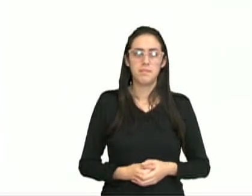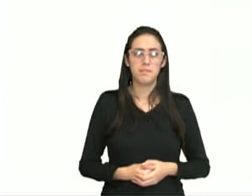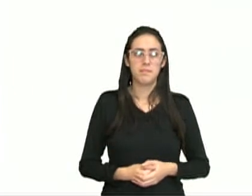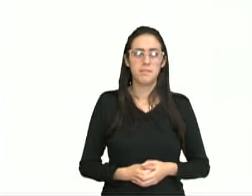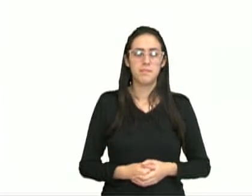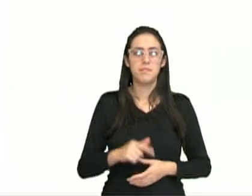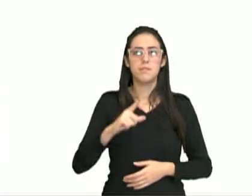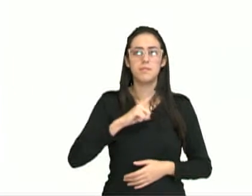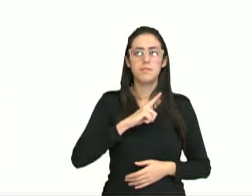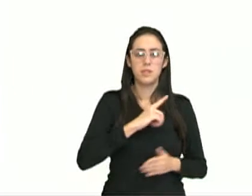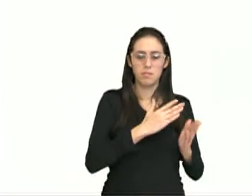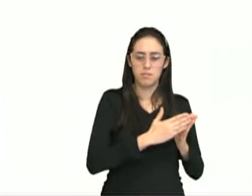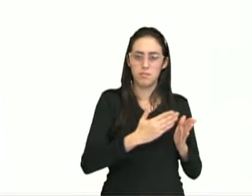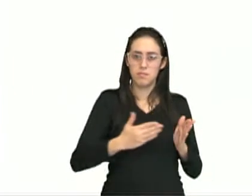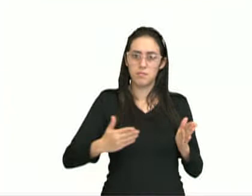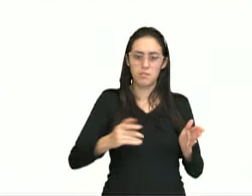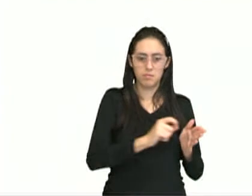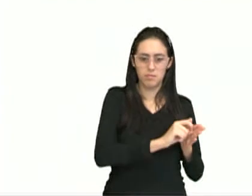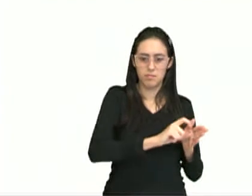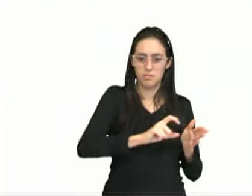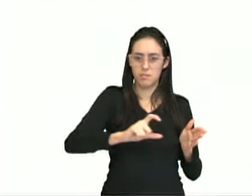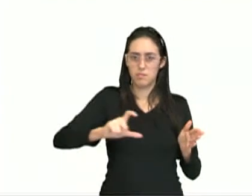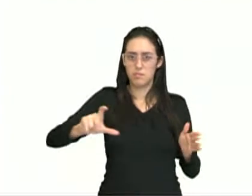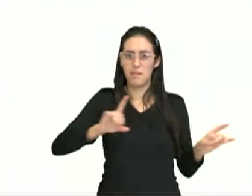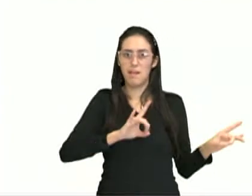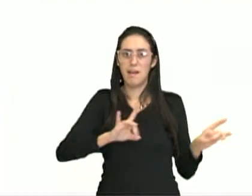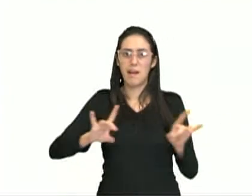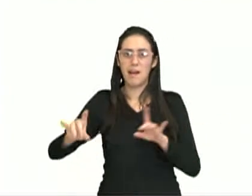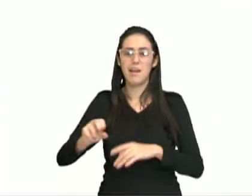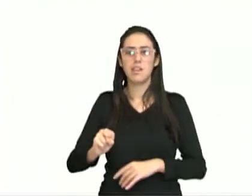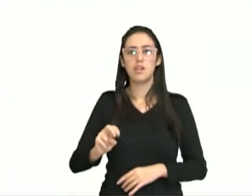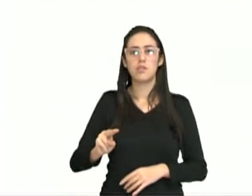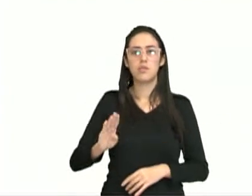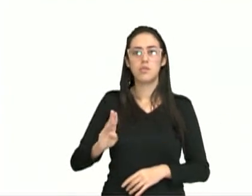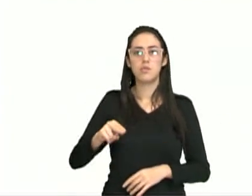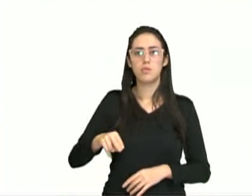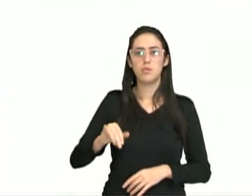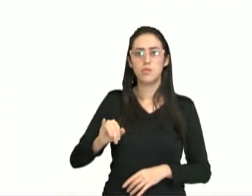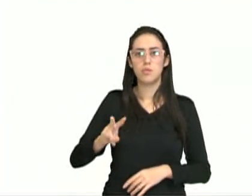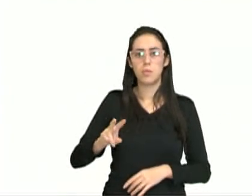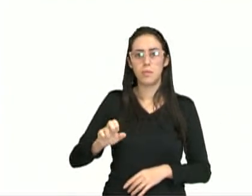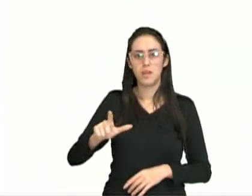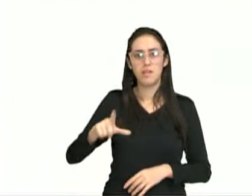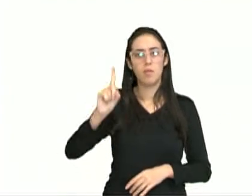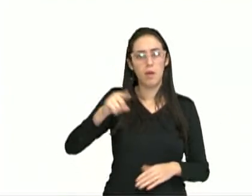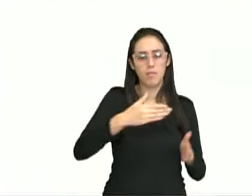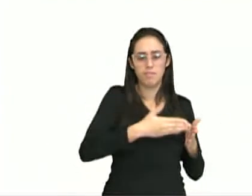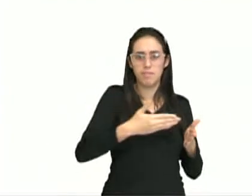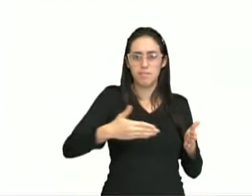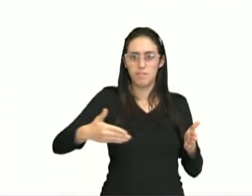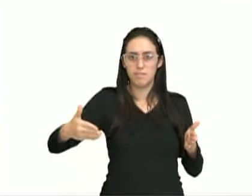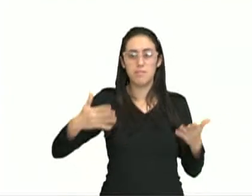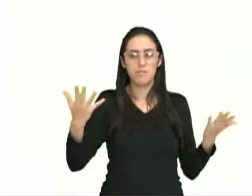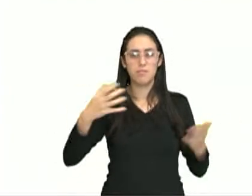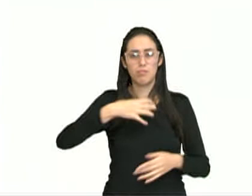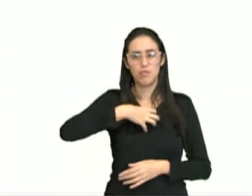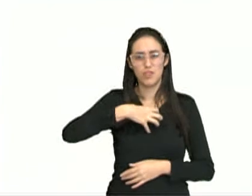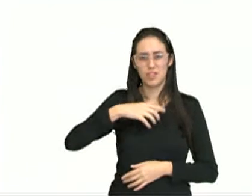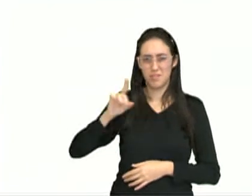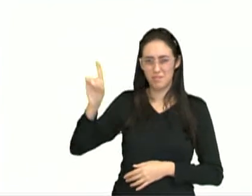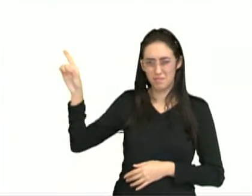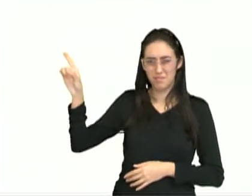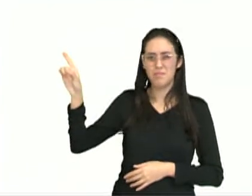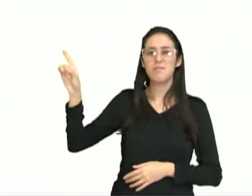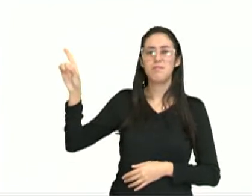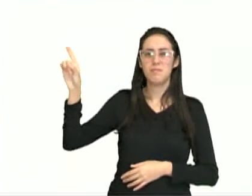A ordem crescente de energia dos subníveis é a ordem da sequência das diagonais. Então, a maneira como está escrito aqui é a ordem